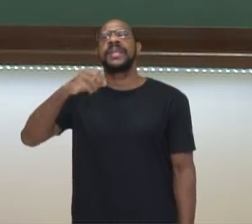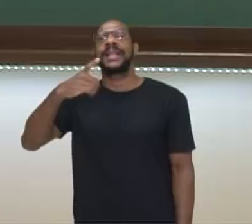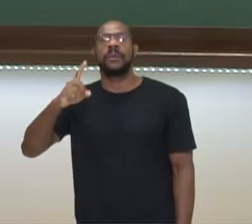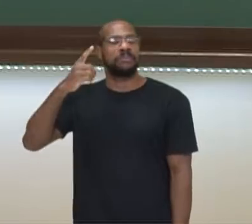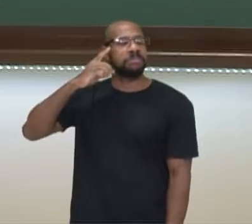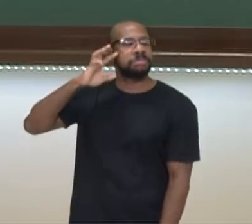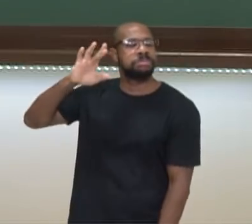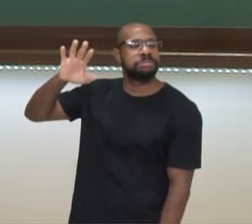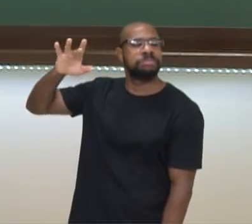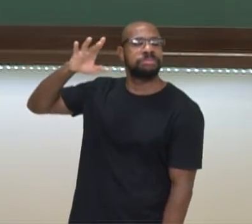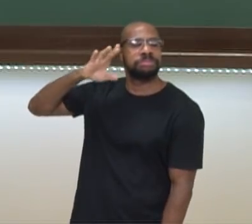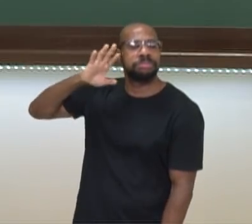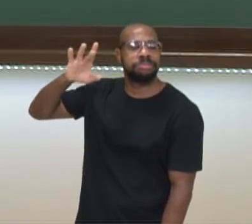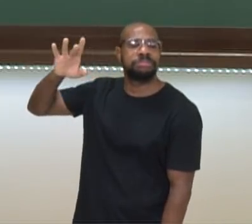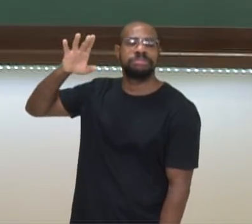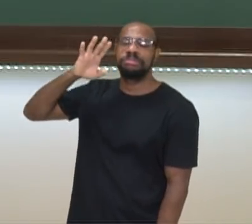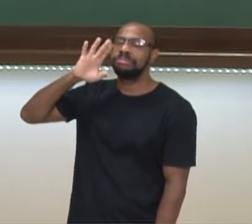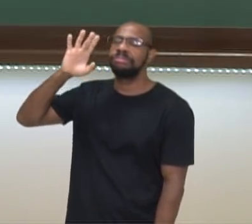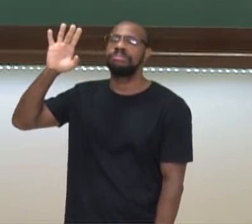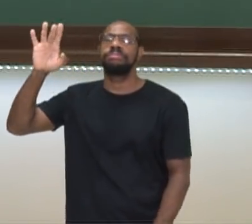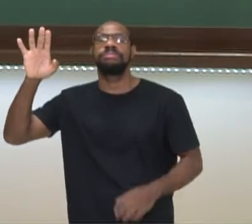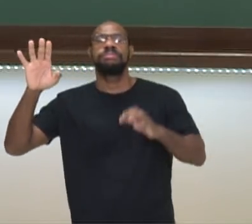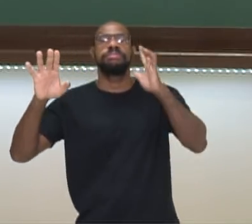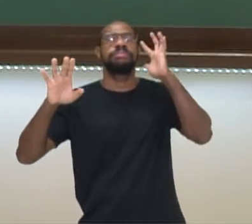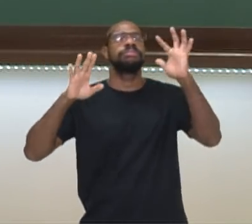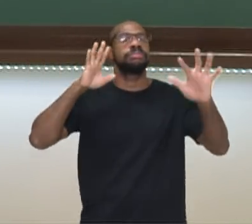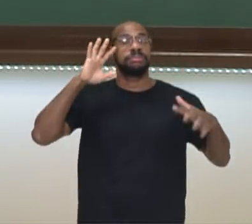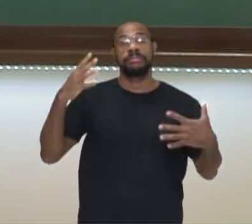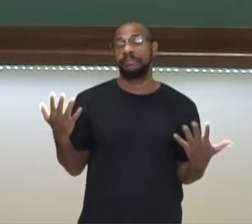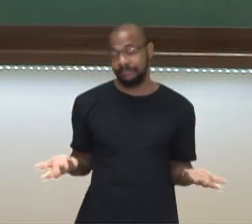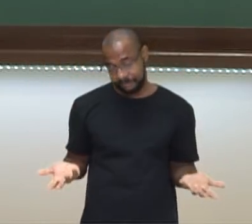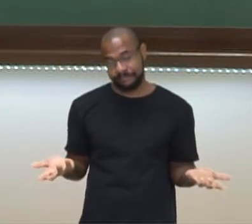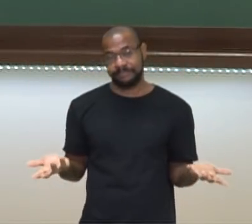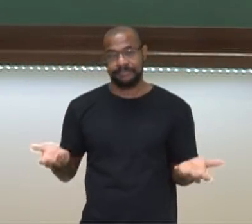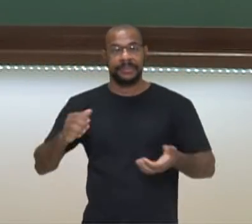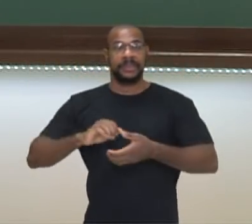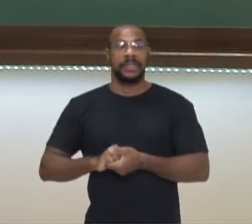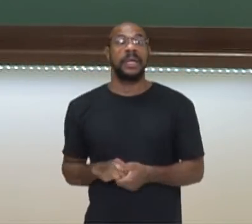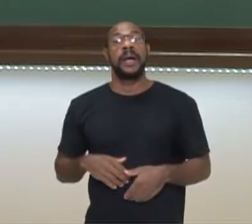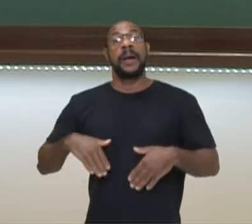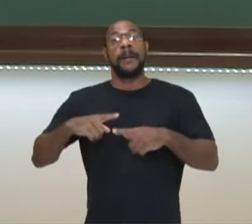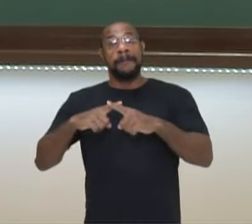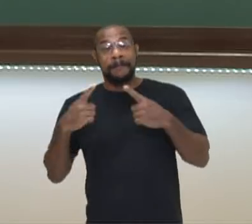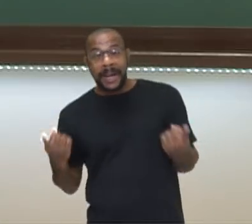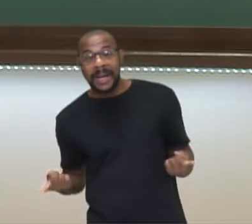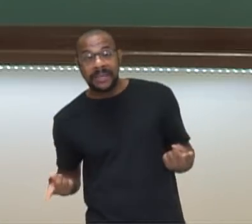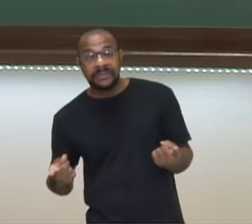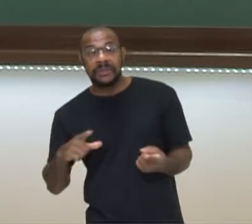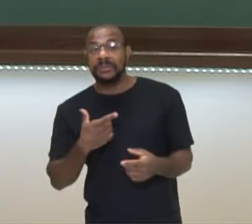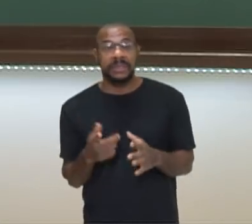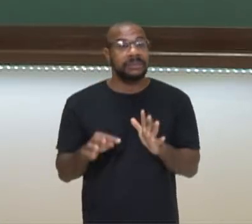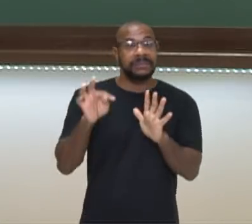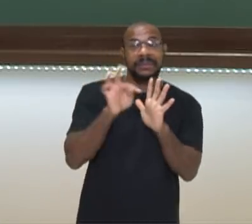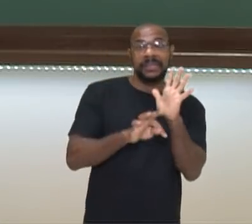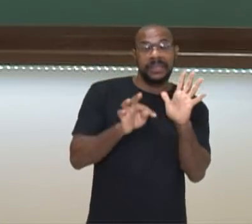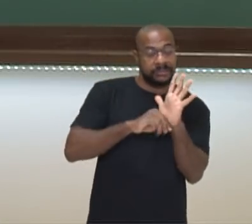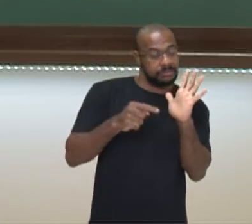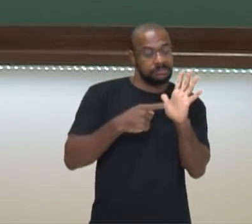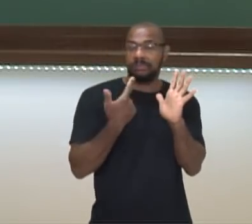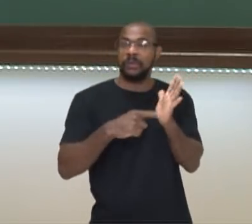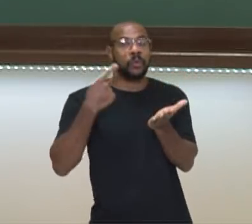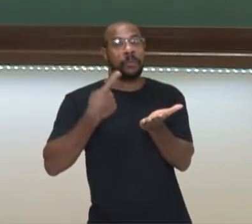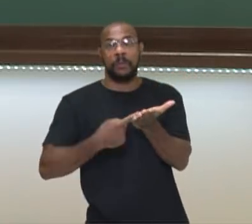e aquilo era verdade. Pode até se basear na realidade, mas nós não temos esse tipo de texto, não tem esse